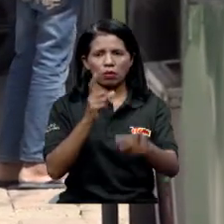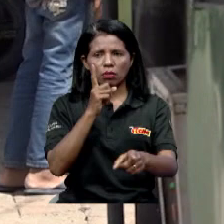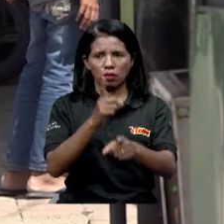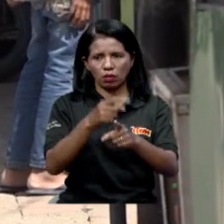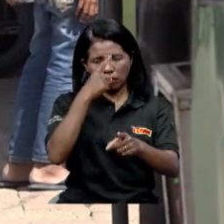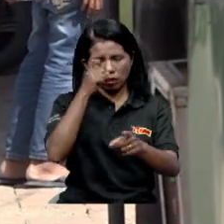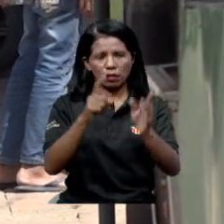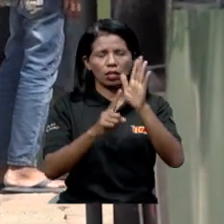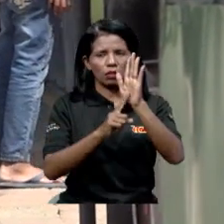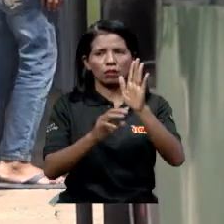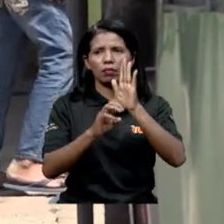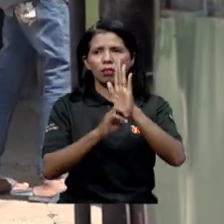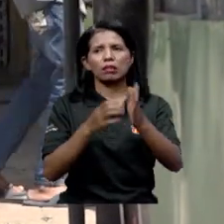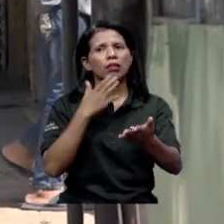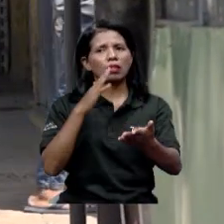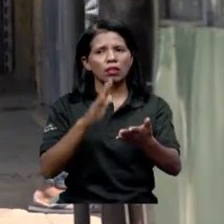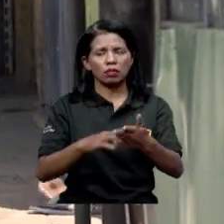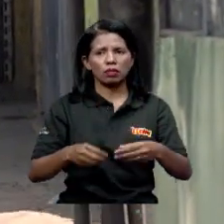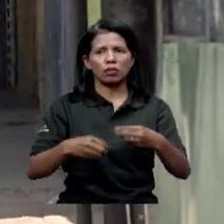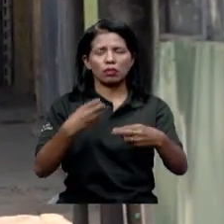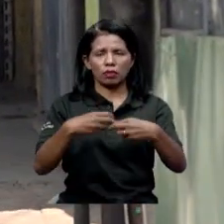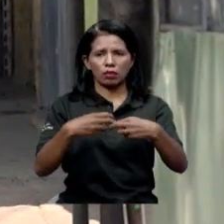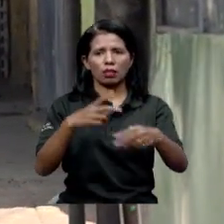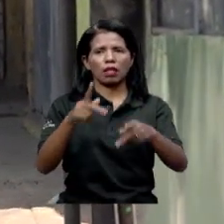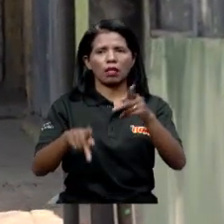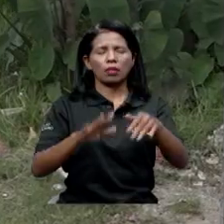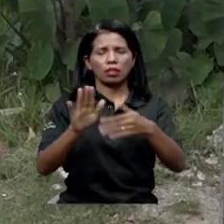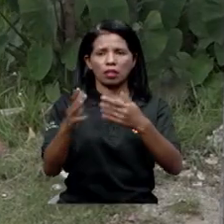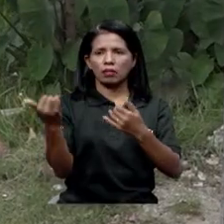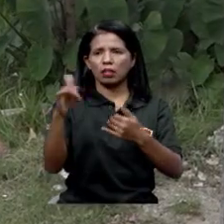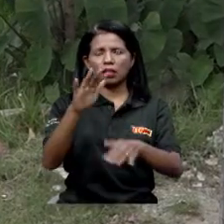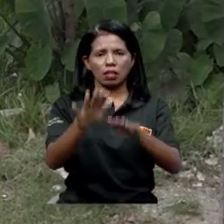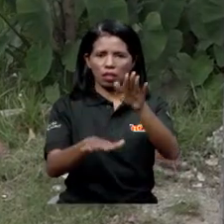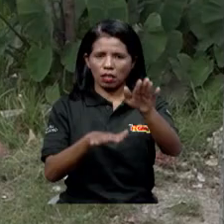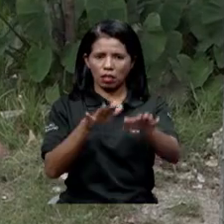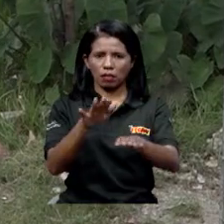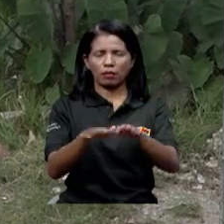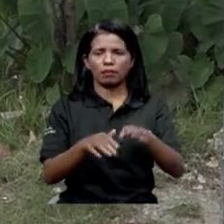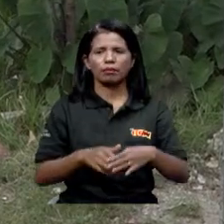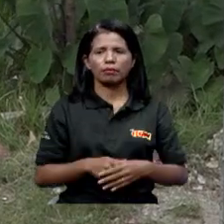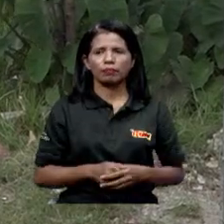tambah tudo imagem la dia, no foi impacto ba e malawain sira.